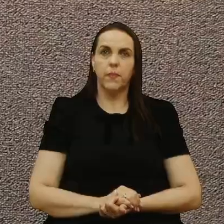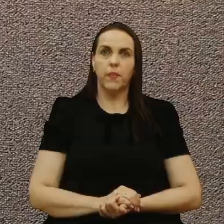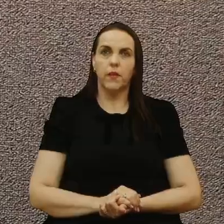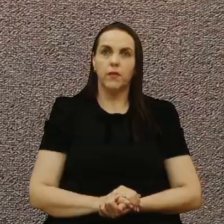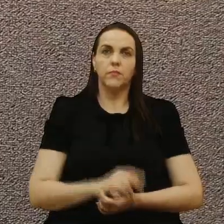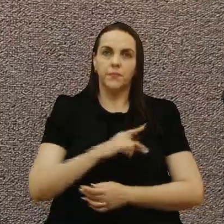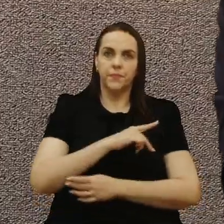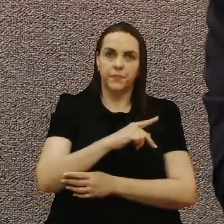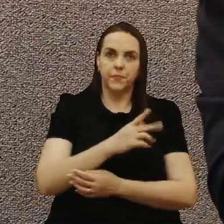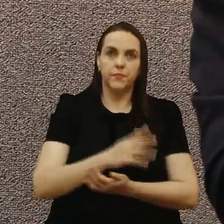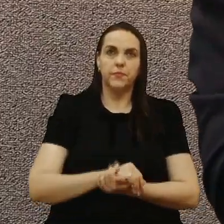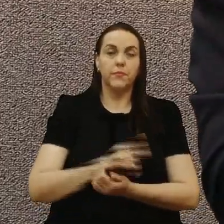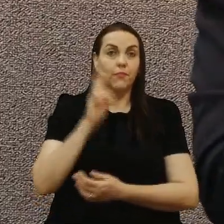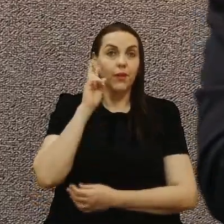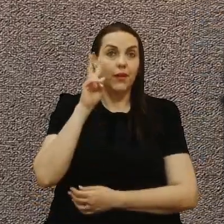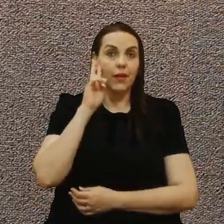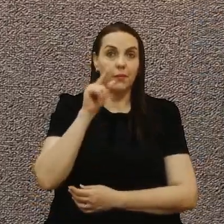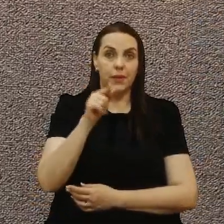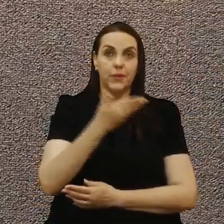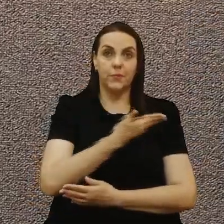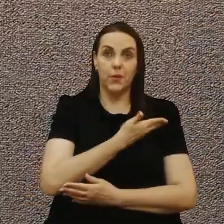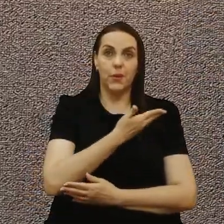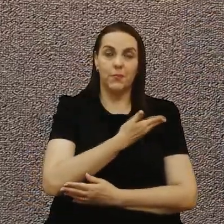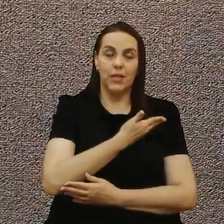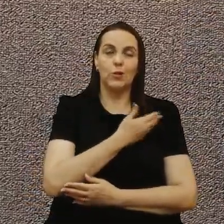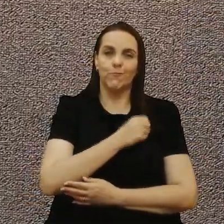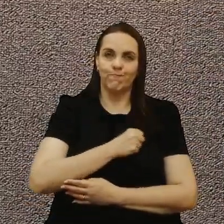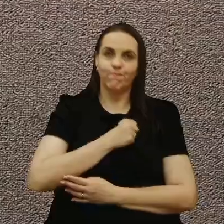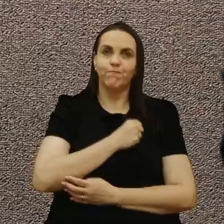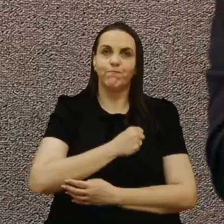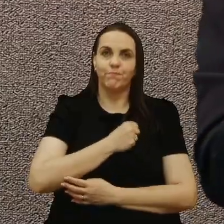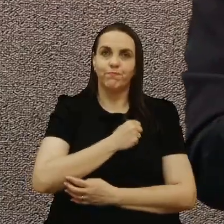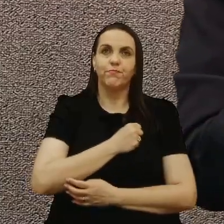Senhor presidente, me lembrei do amigo e saudoso, o